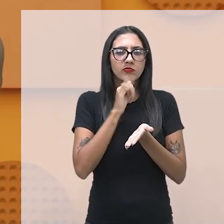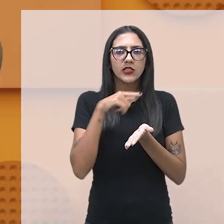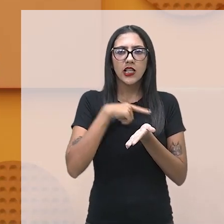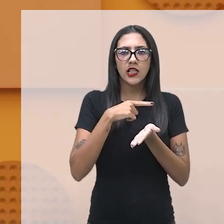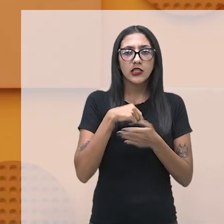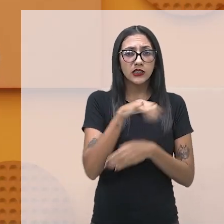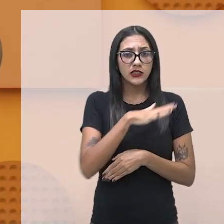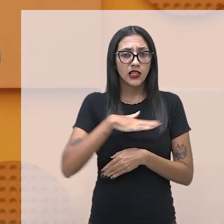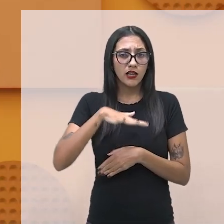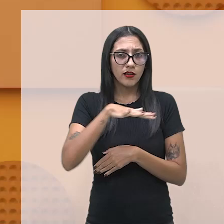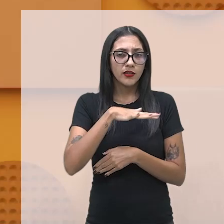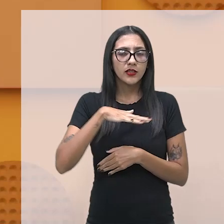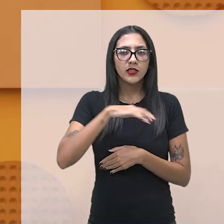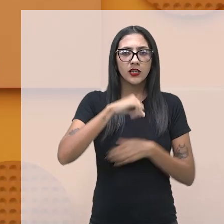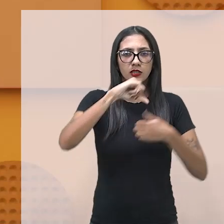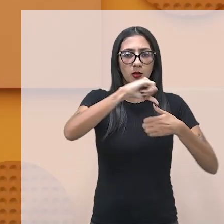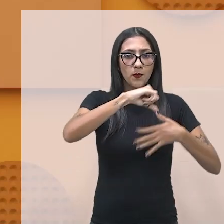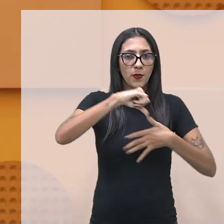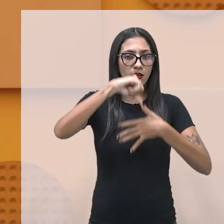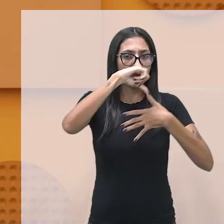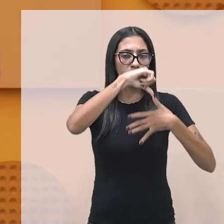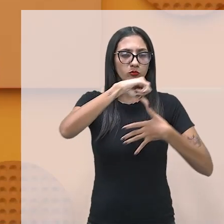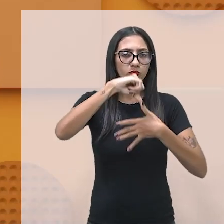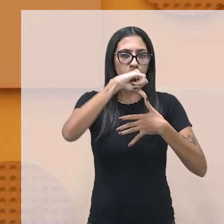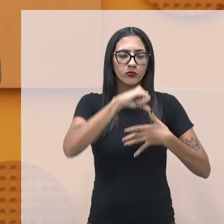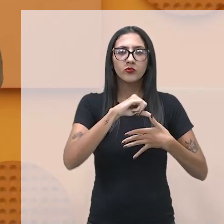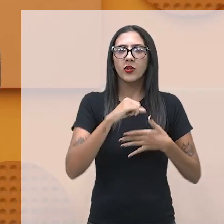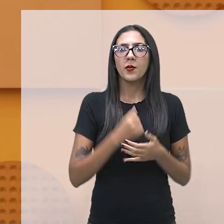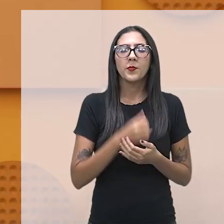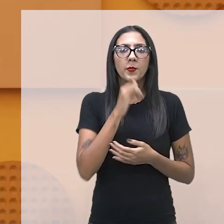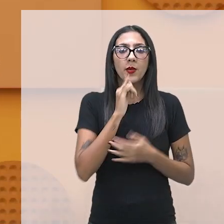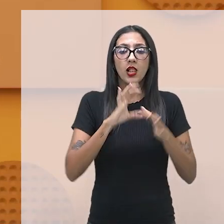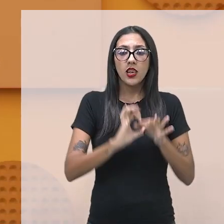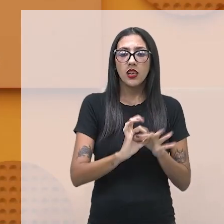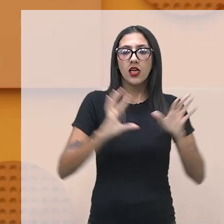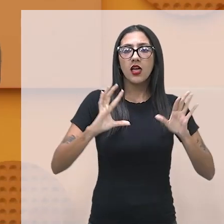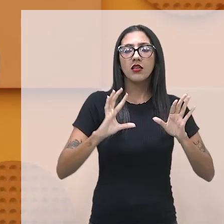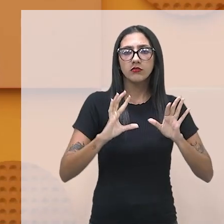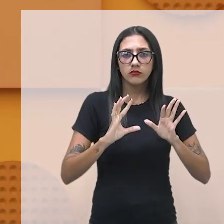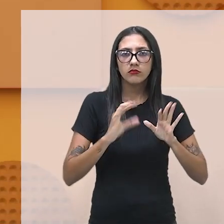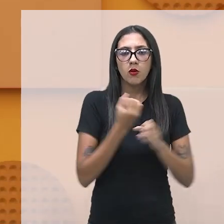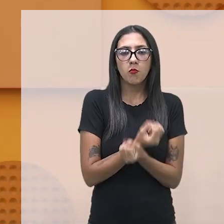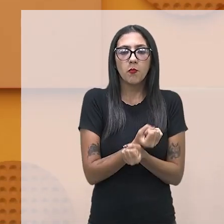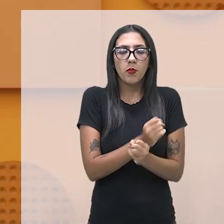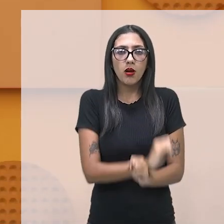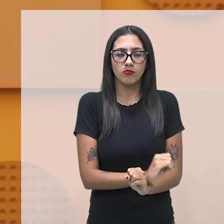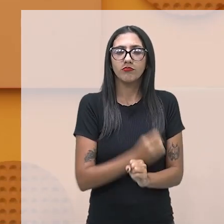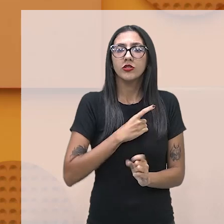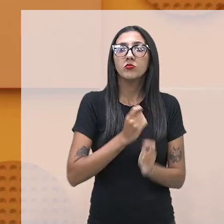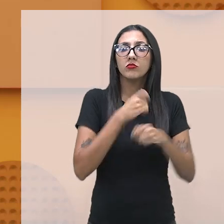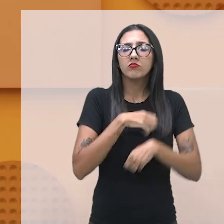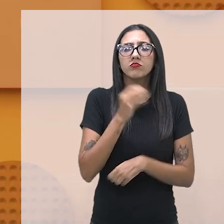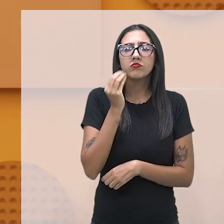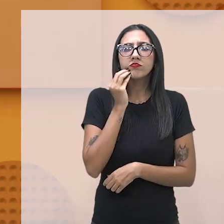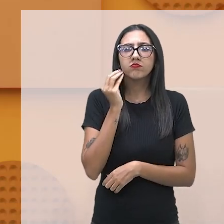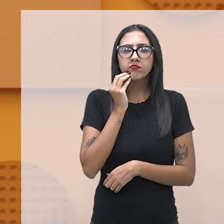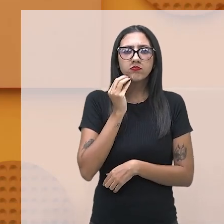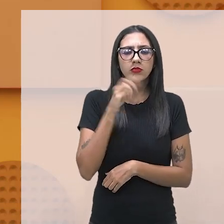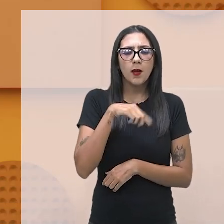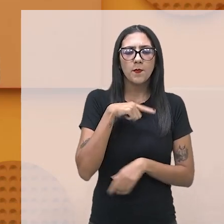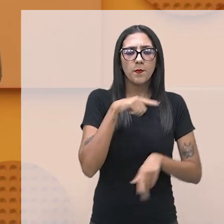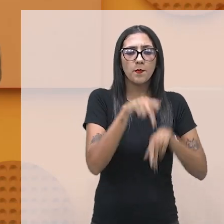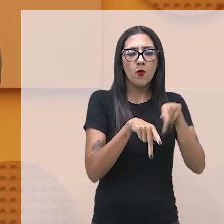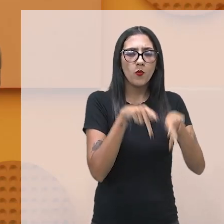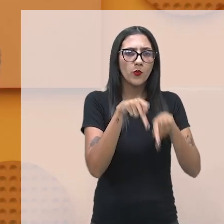América Hispânica e Portuguesa abolissem o trabalho escravizado, tá, gente? Para que esses escravizados tornasse,